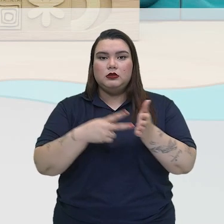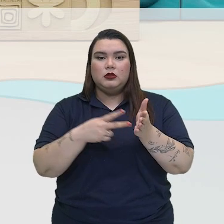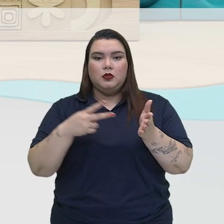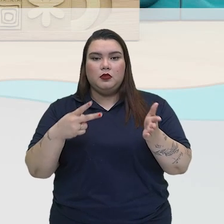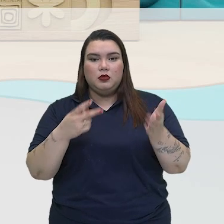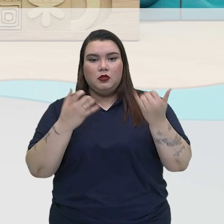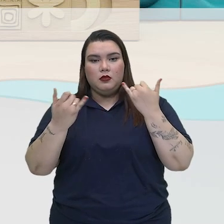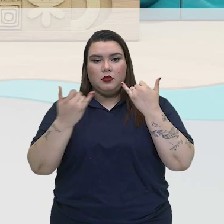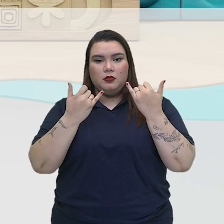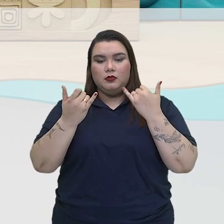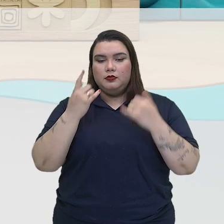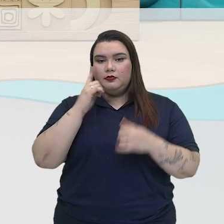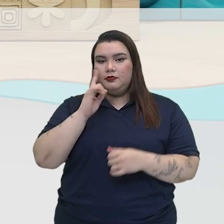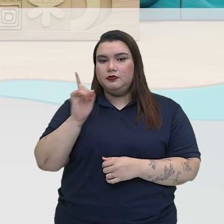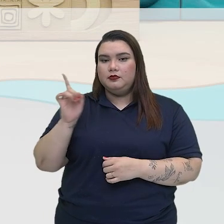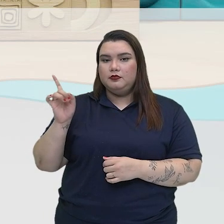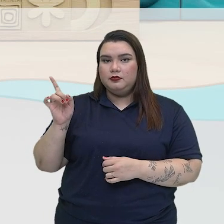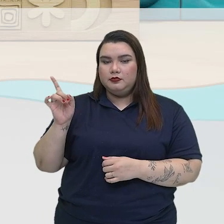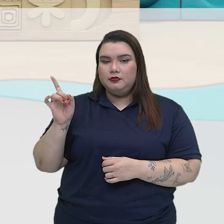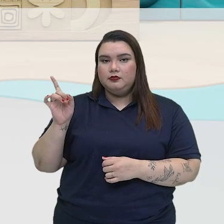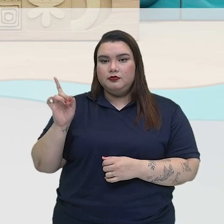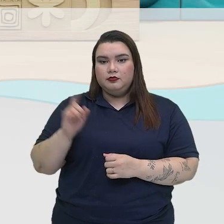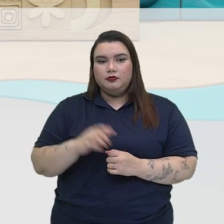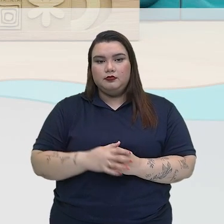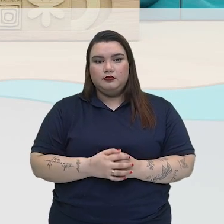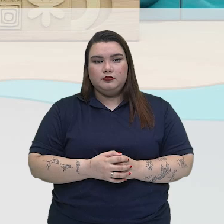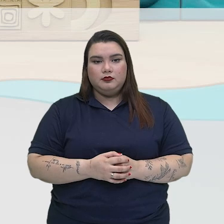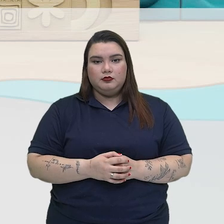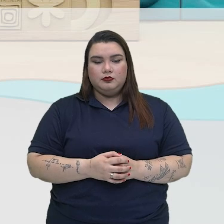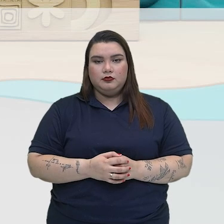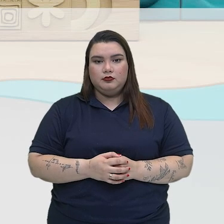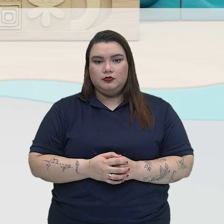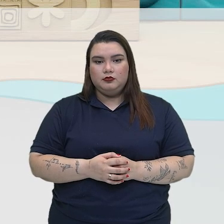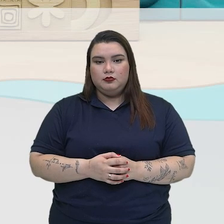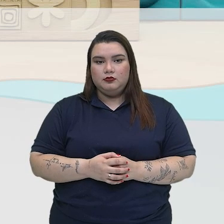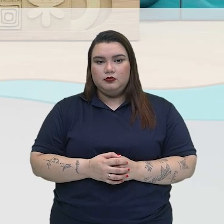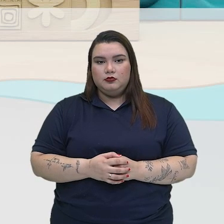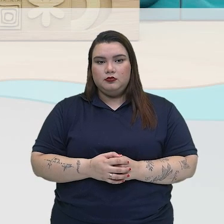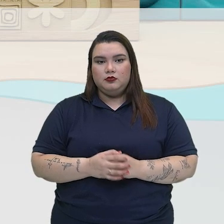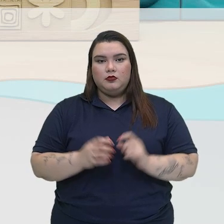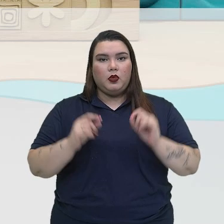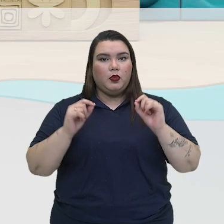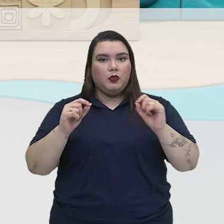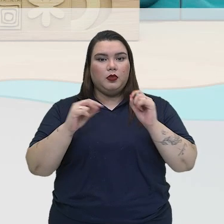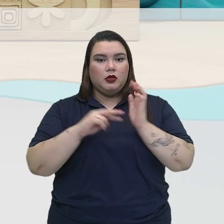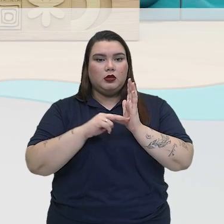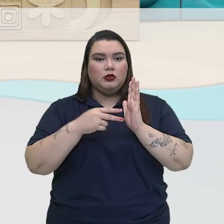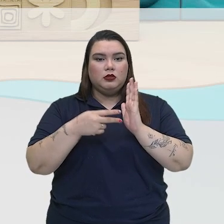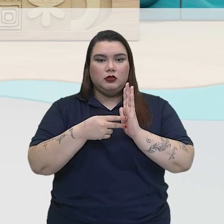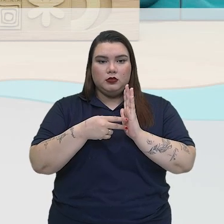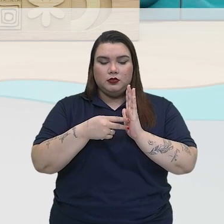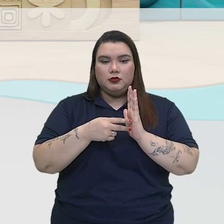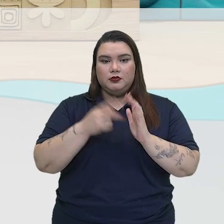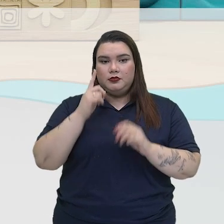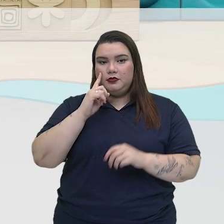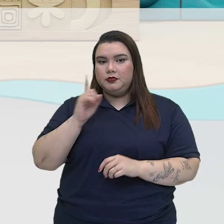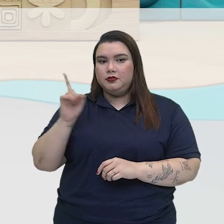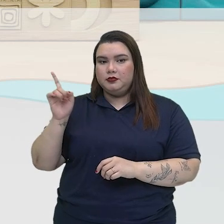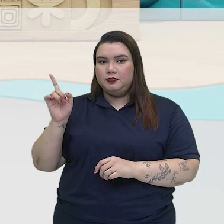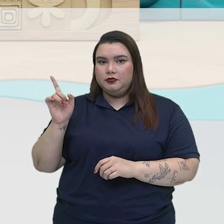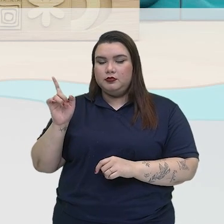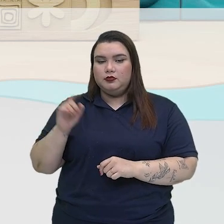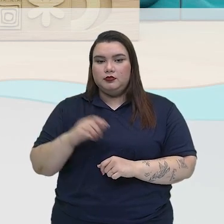a segunda, place of birth. Place of birth. O que significa place